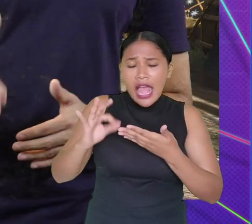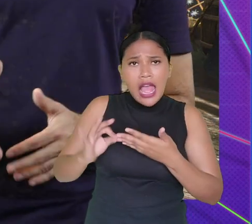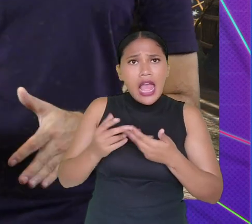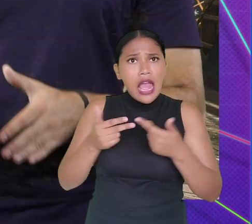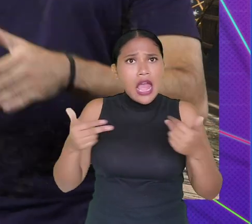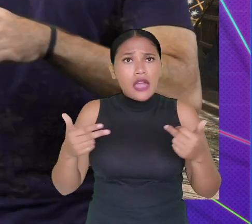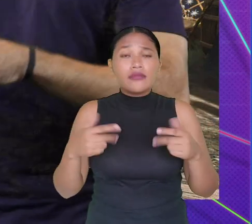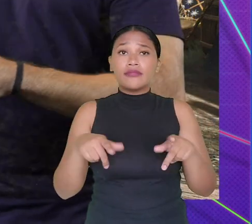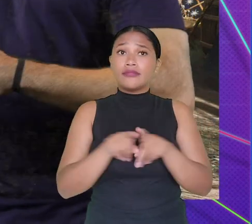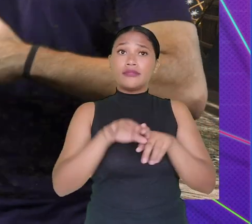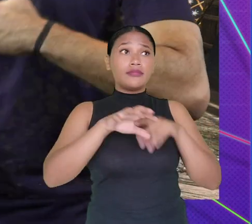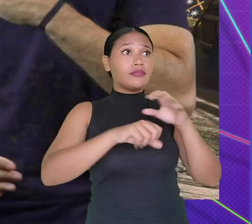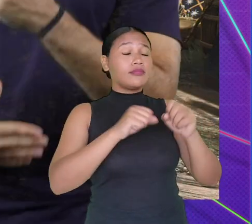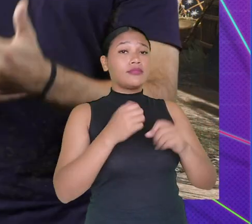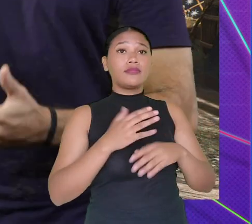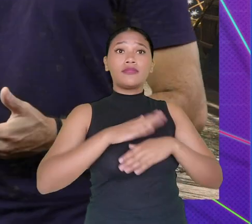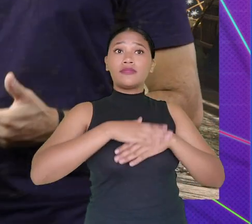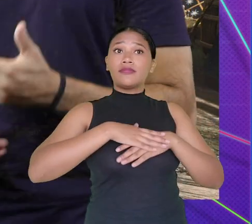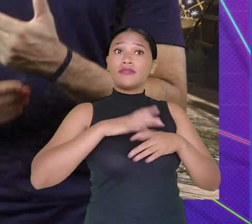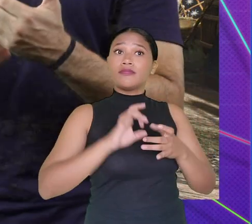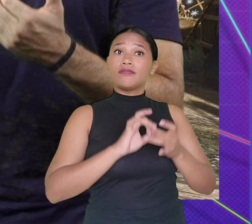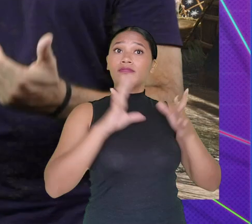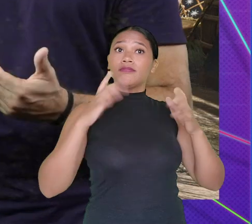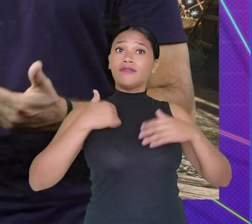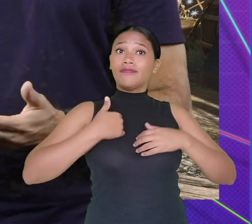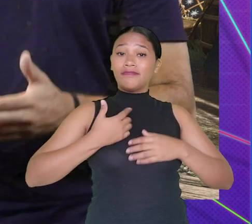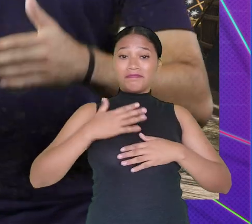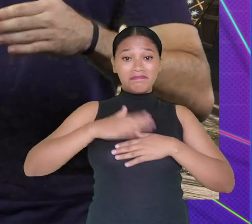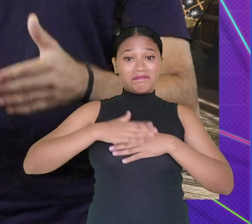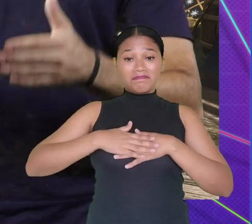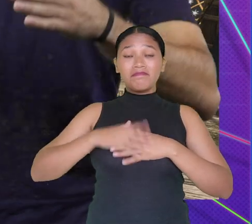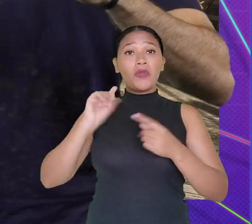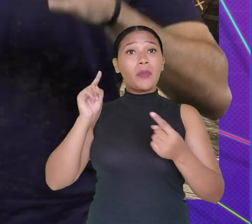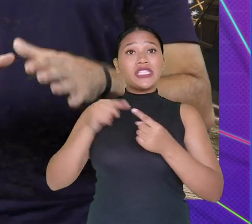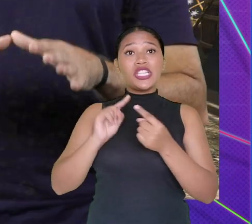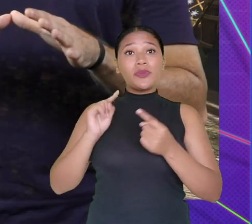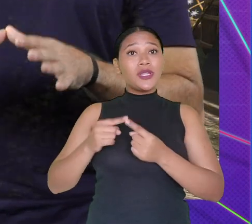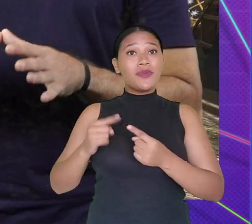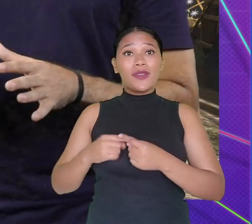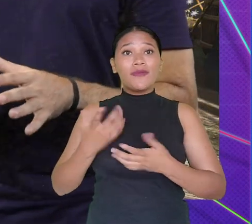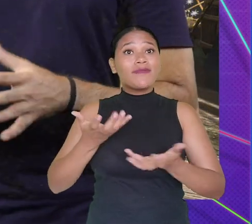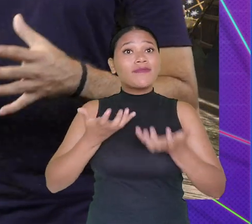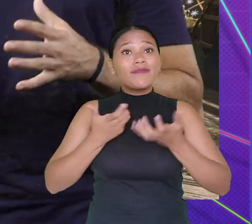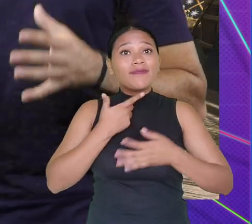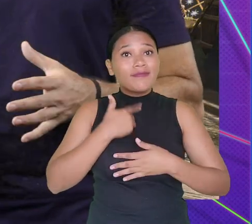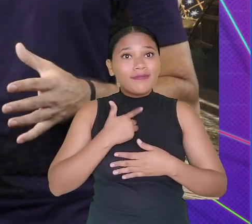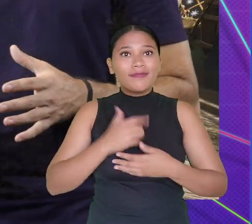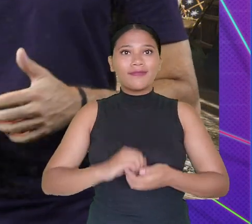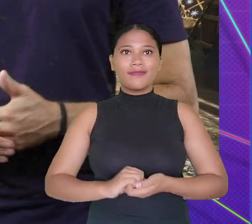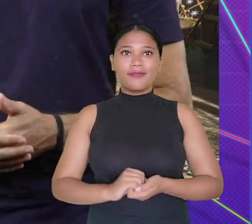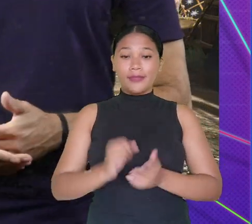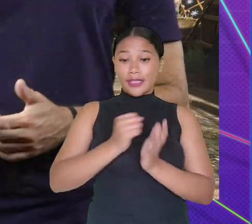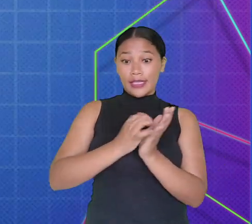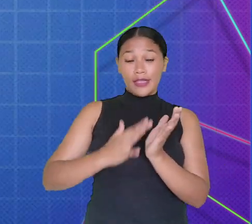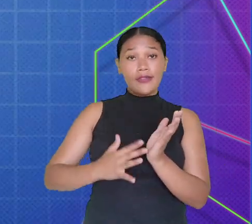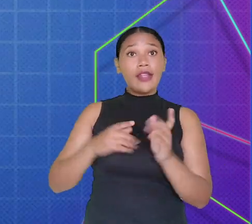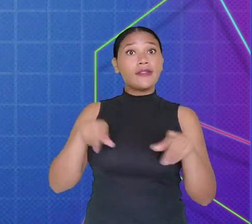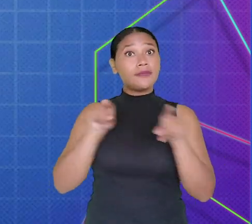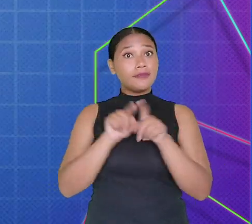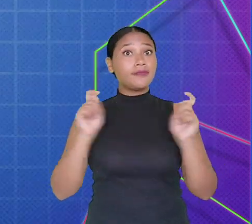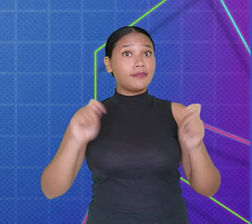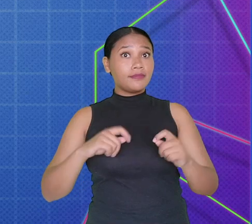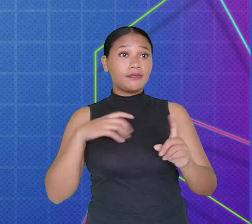que permitem que os jogadores explorem o mundo de maneira mais autônoma e criem seus próprios objetivos e metas.